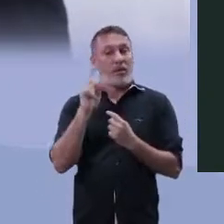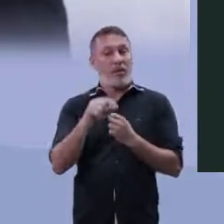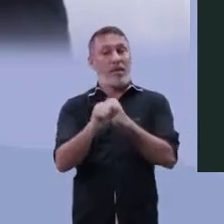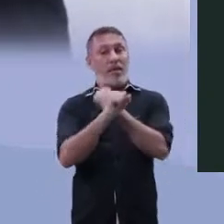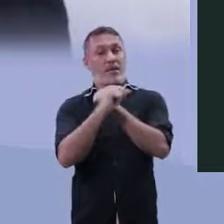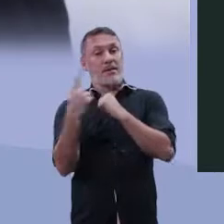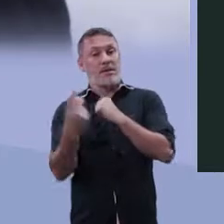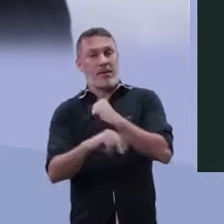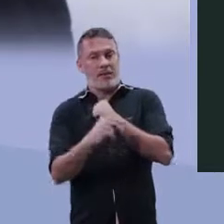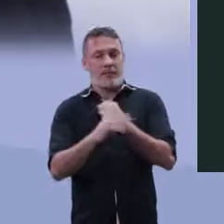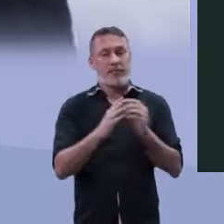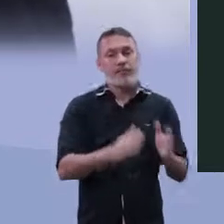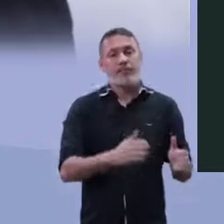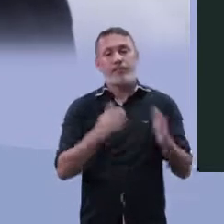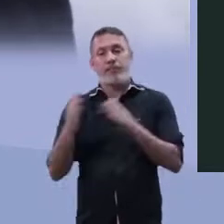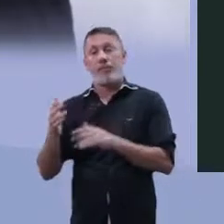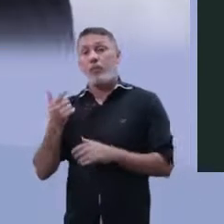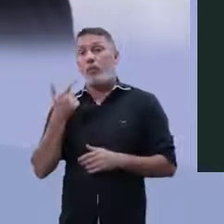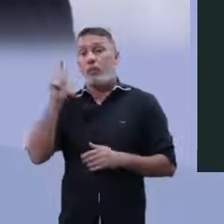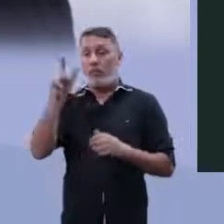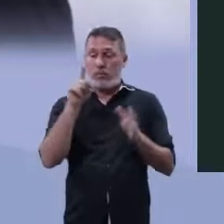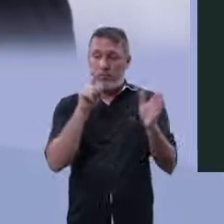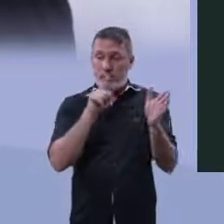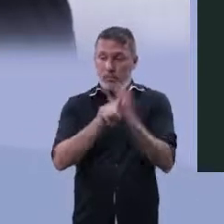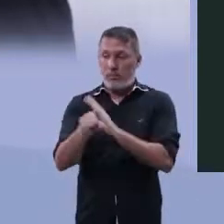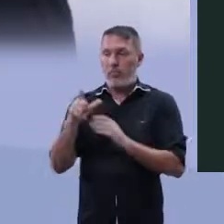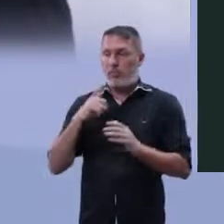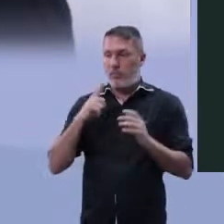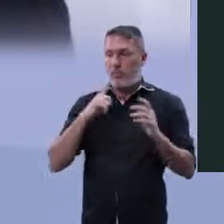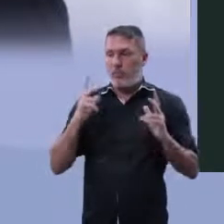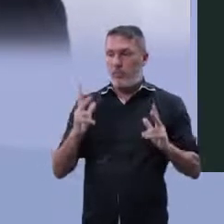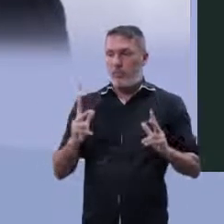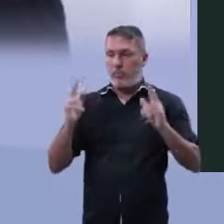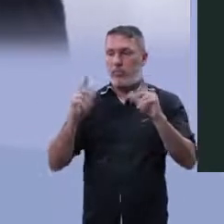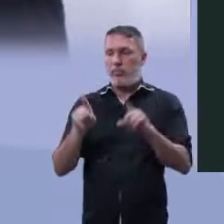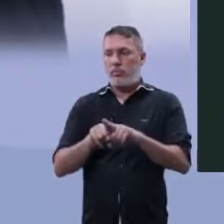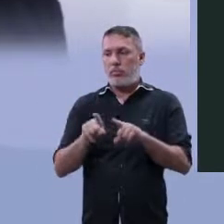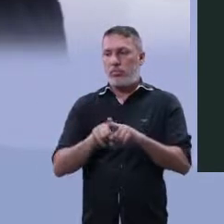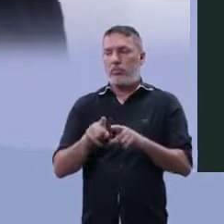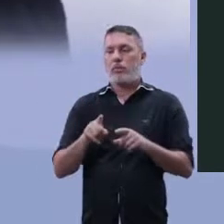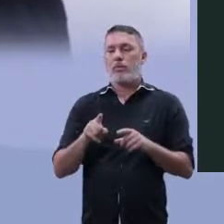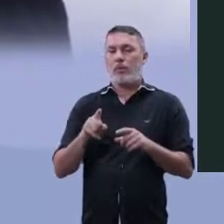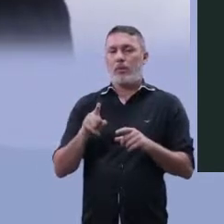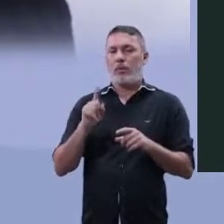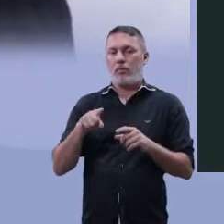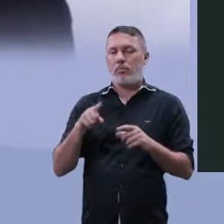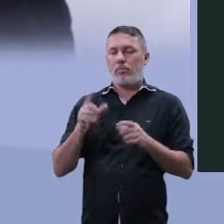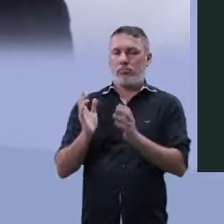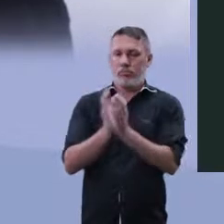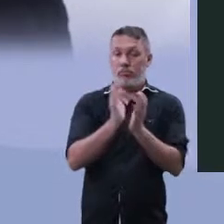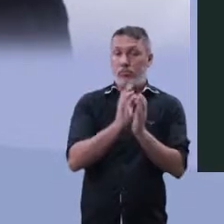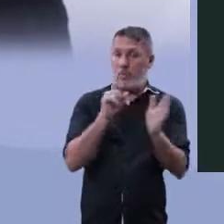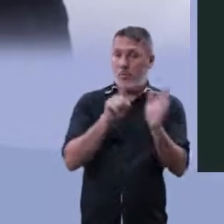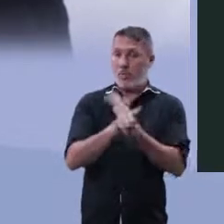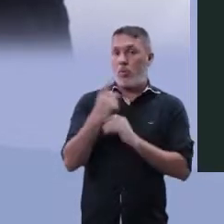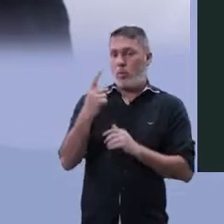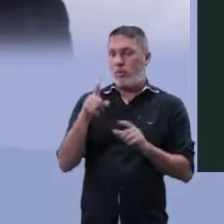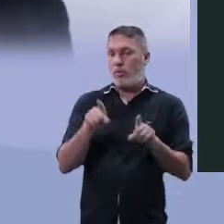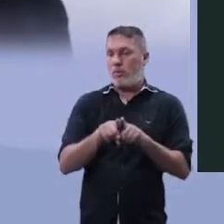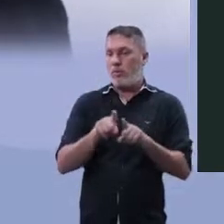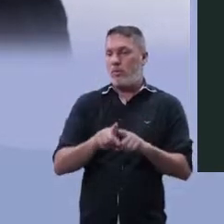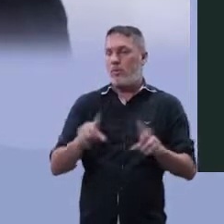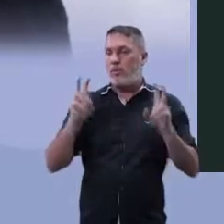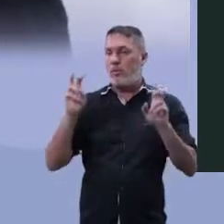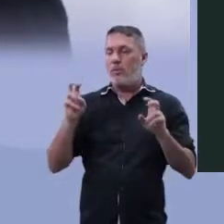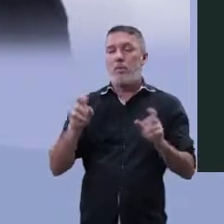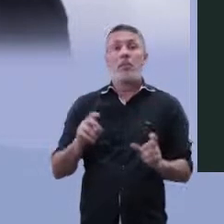relações sociais, certo? E a outra questão, né, tirada aí do dicionário de política do Bob, né?